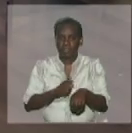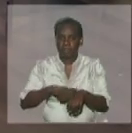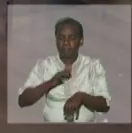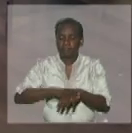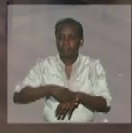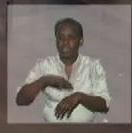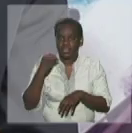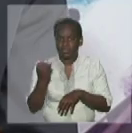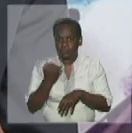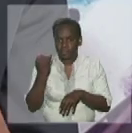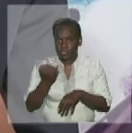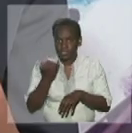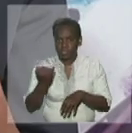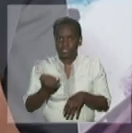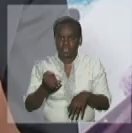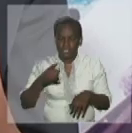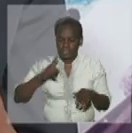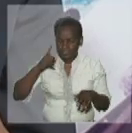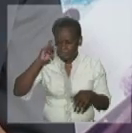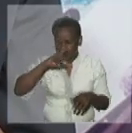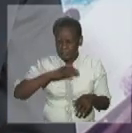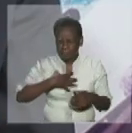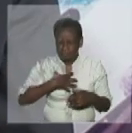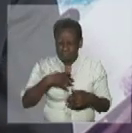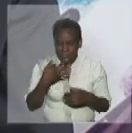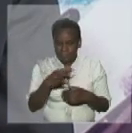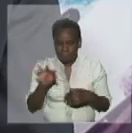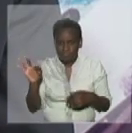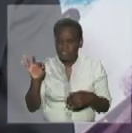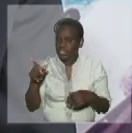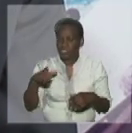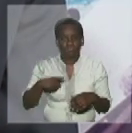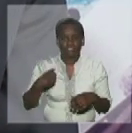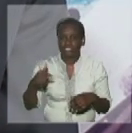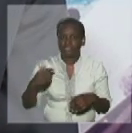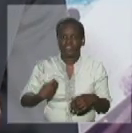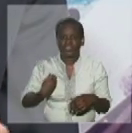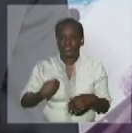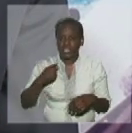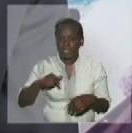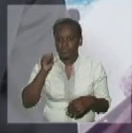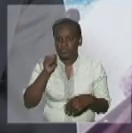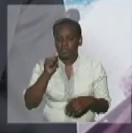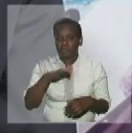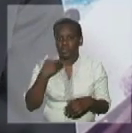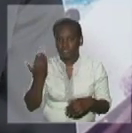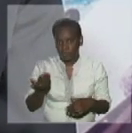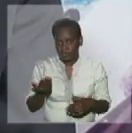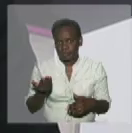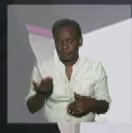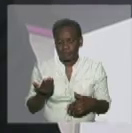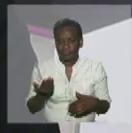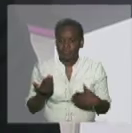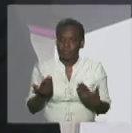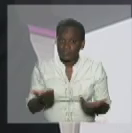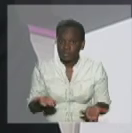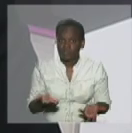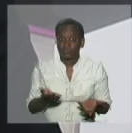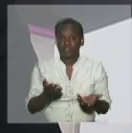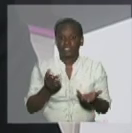mais importante, mais doloroso dessa família, ele não está presente, que é quando a mãe morre. Sim,